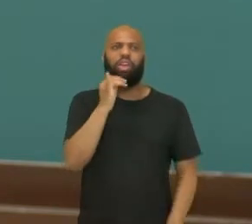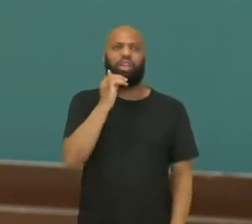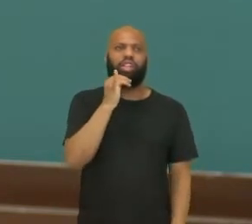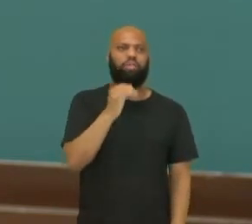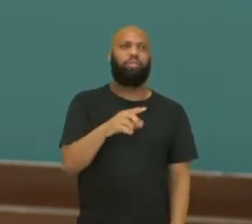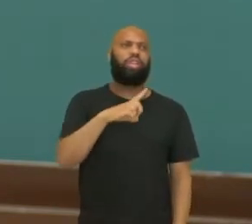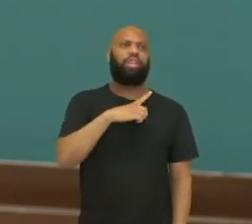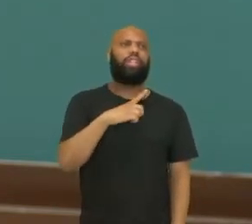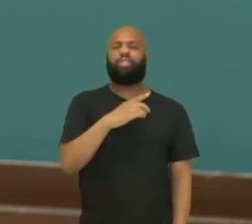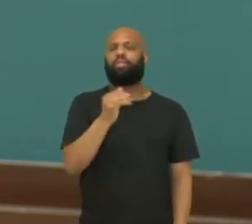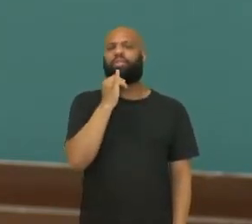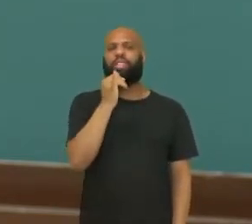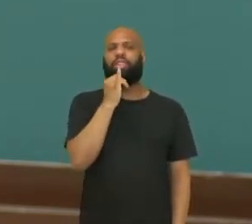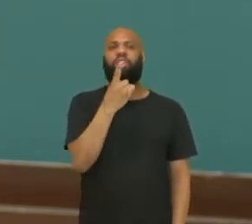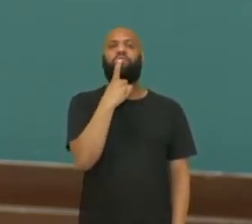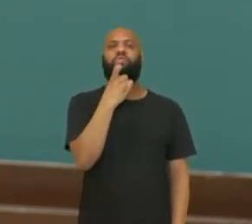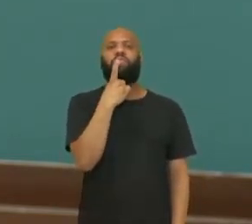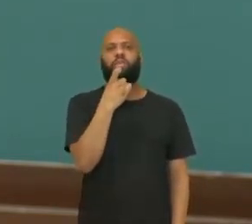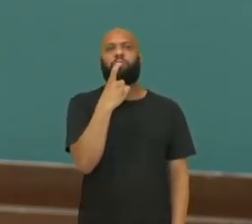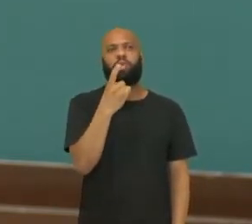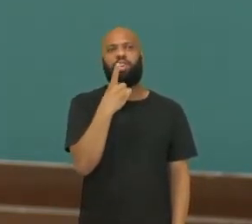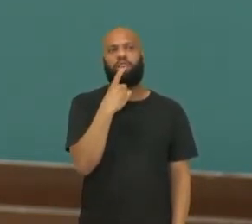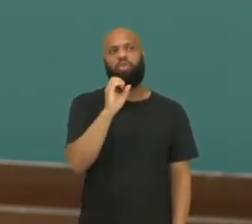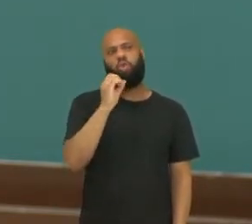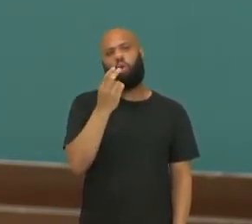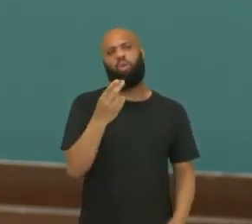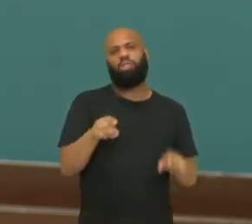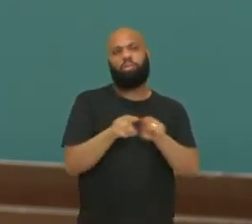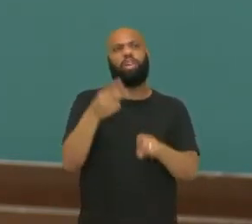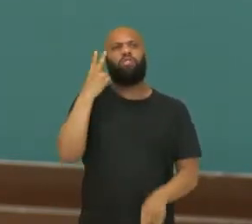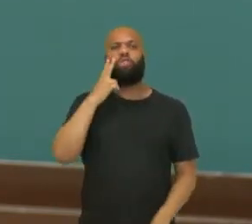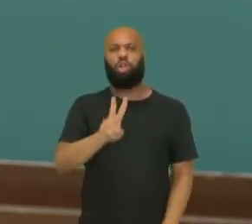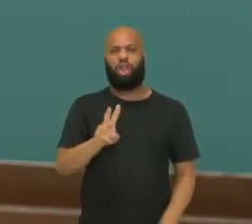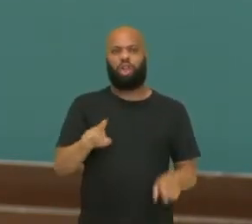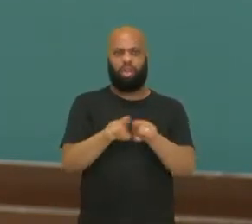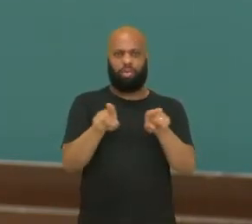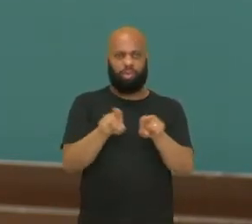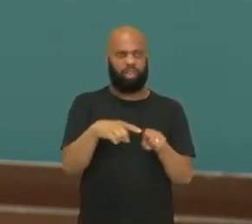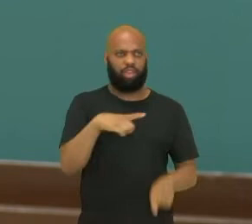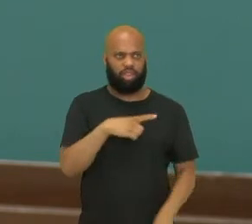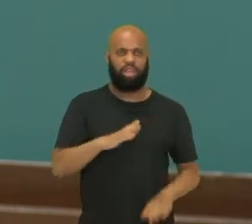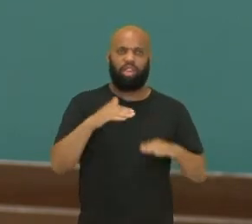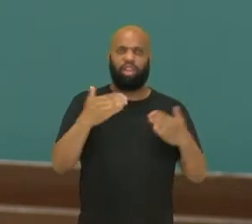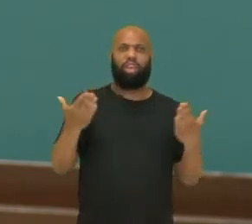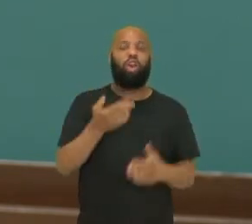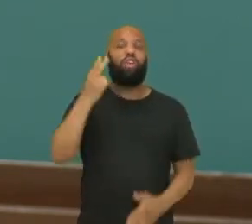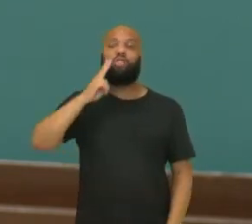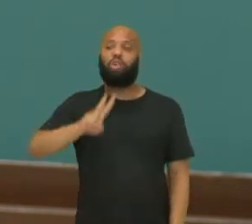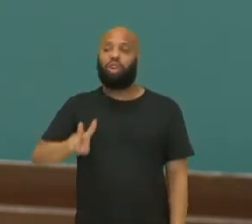exemplo, o vermelho e o violeta. Vou usar essas duas cores, assim, os extremos. Pessoal, o